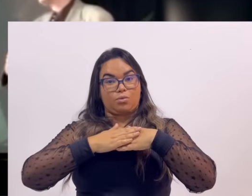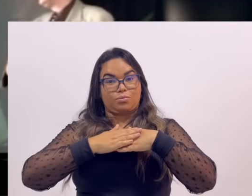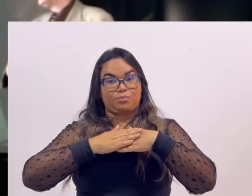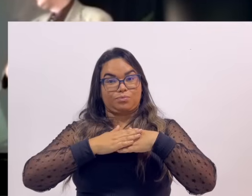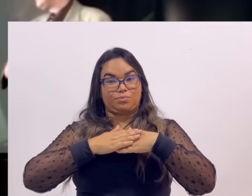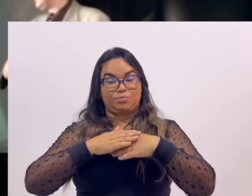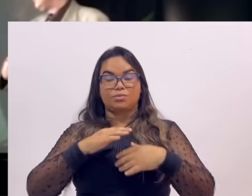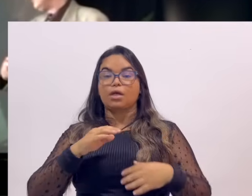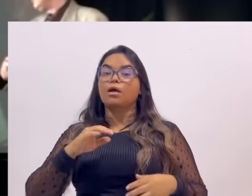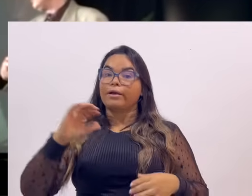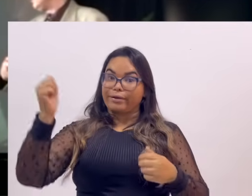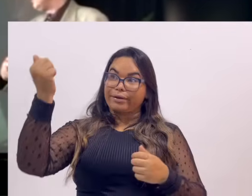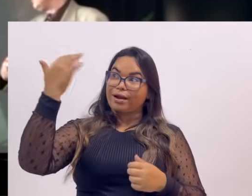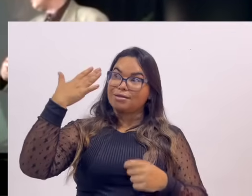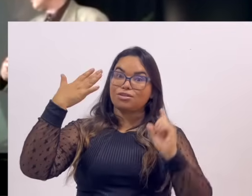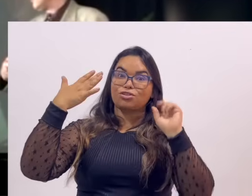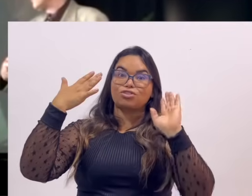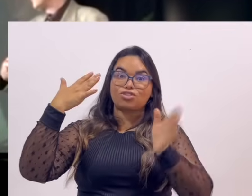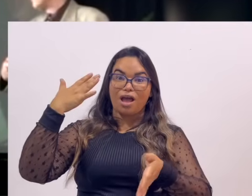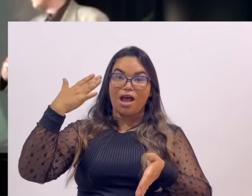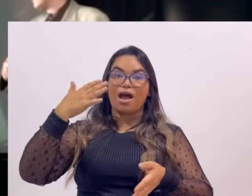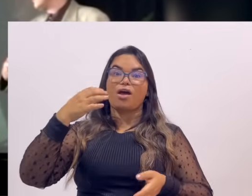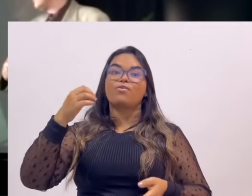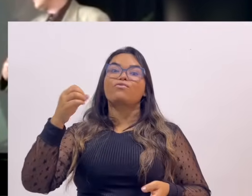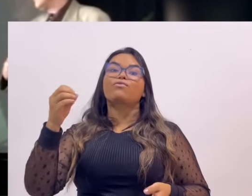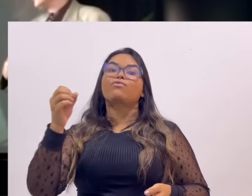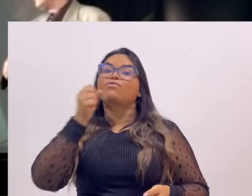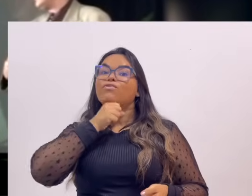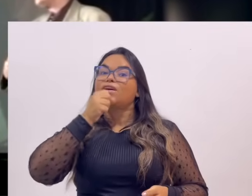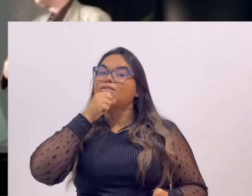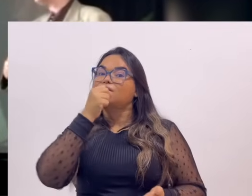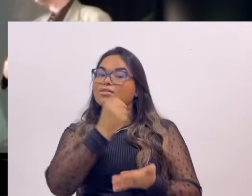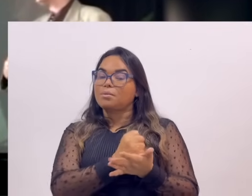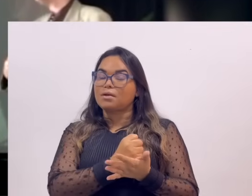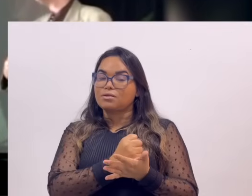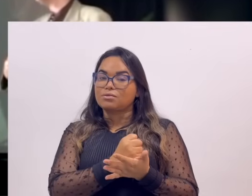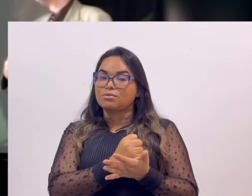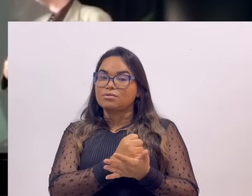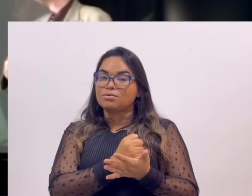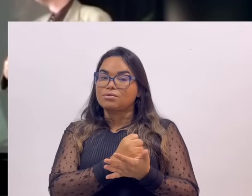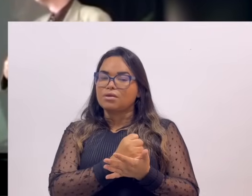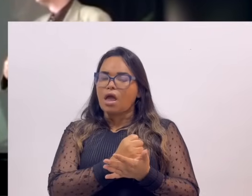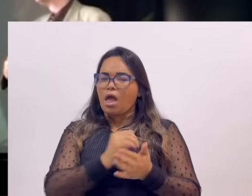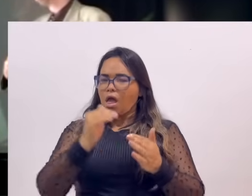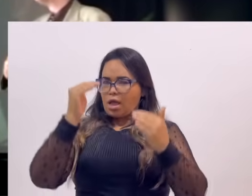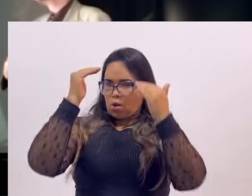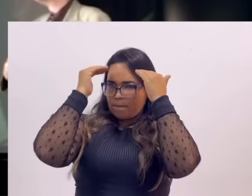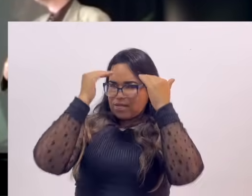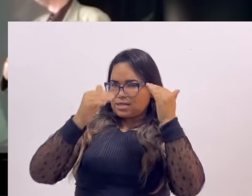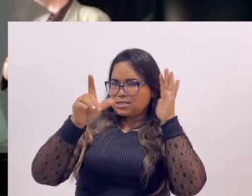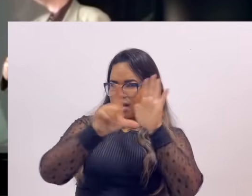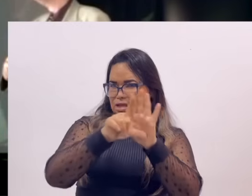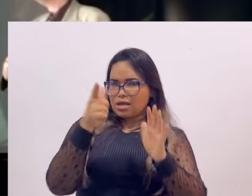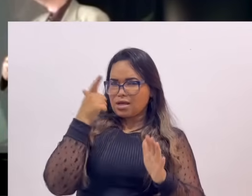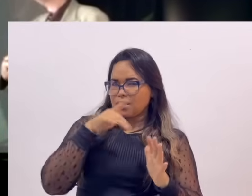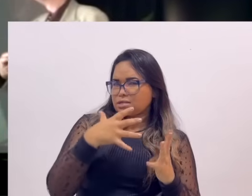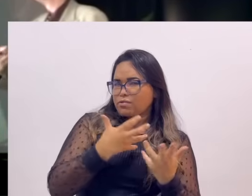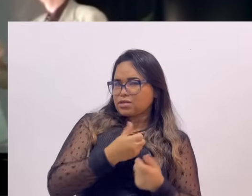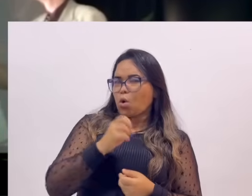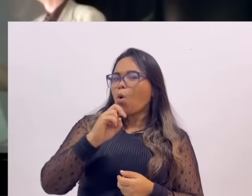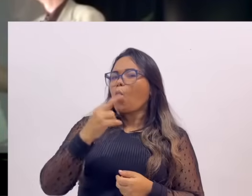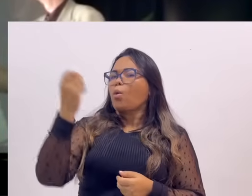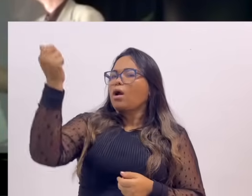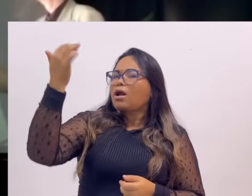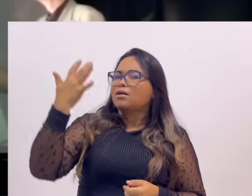Então, como é que uma pessoa era salva no Antigo Testamento? Por guardar a lei ou pela graça? Então, alguma coisa mudou?